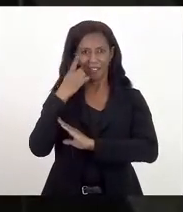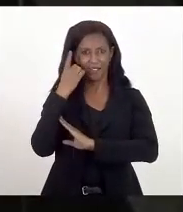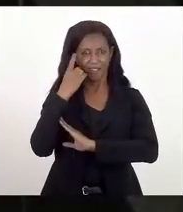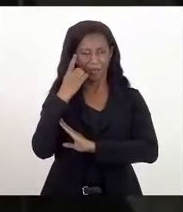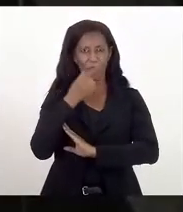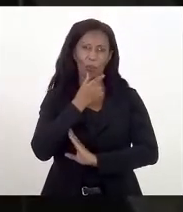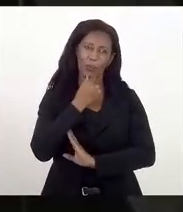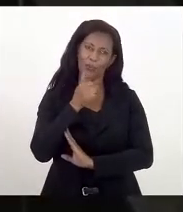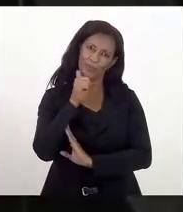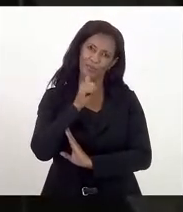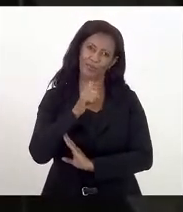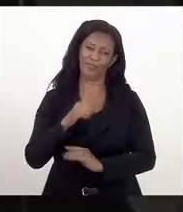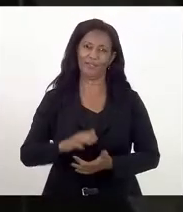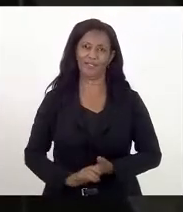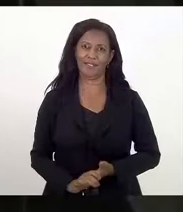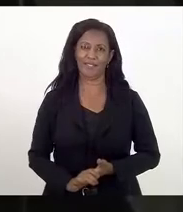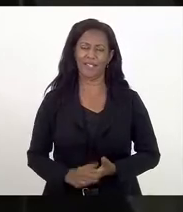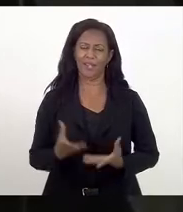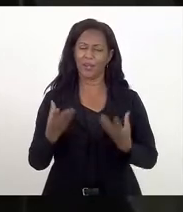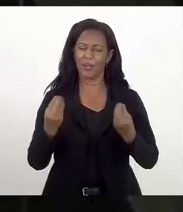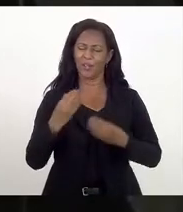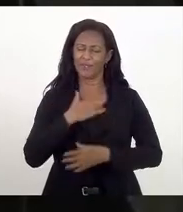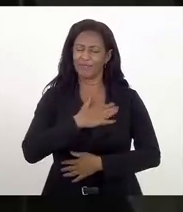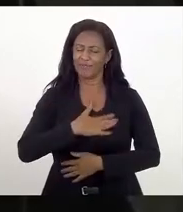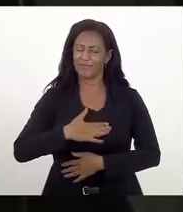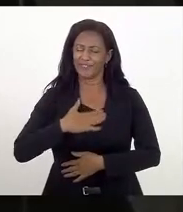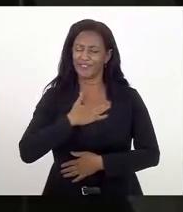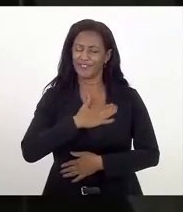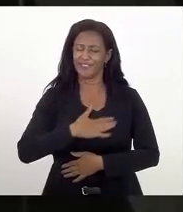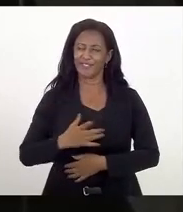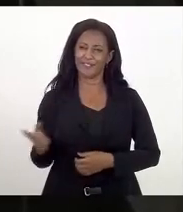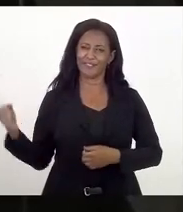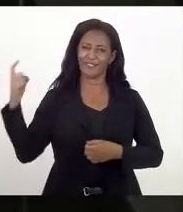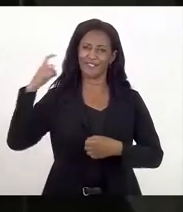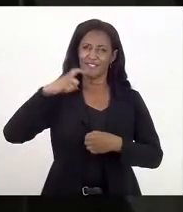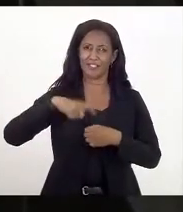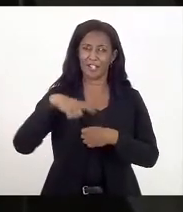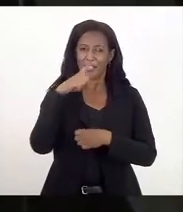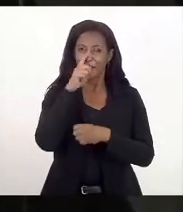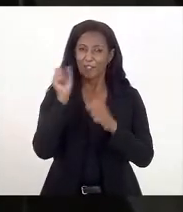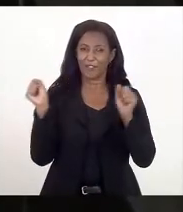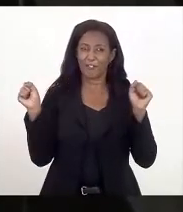deputadas. Muito prazer estar de volta depois de um longo inverno,